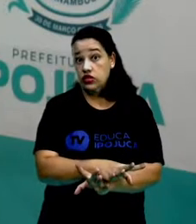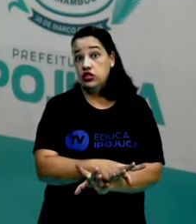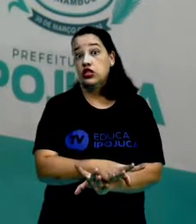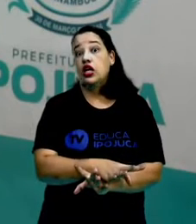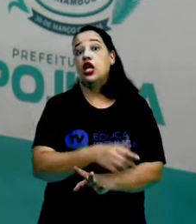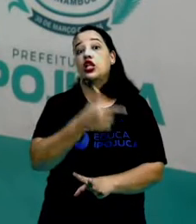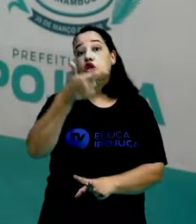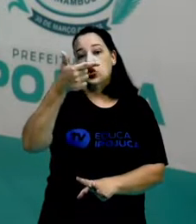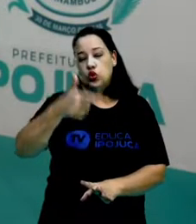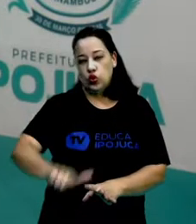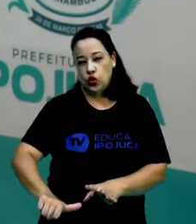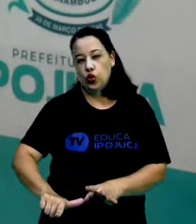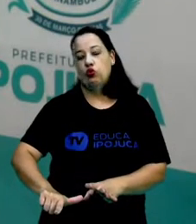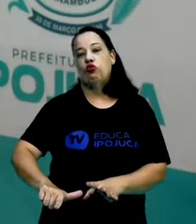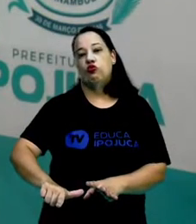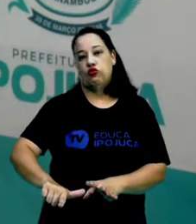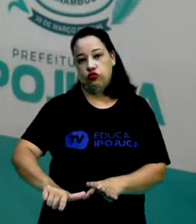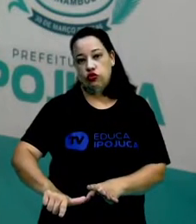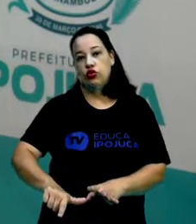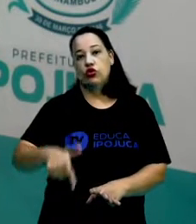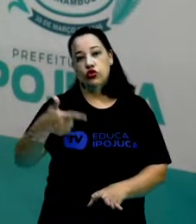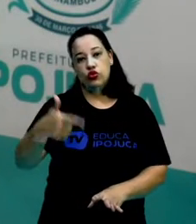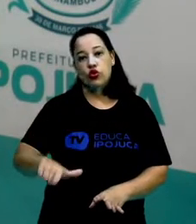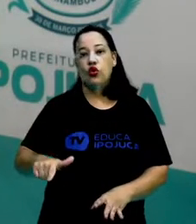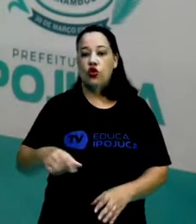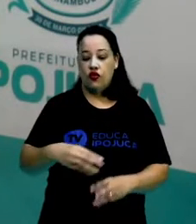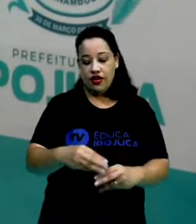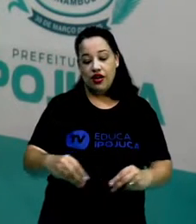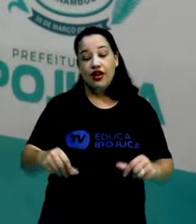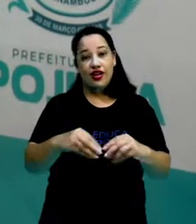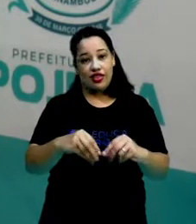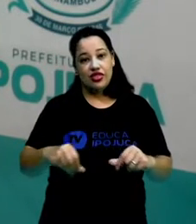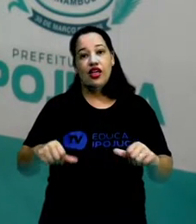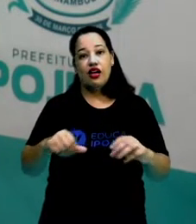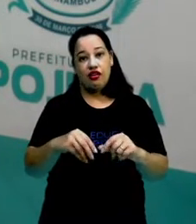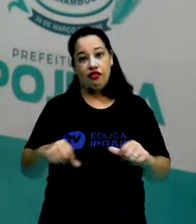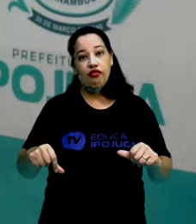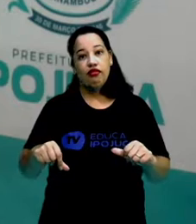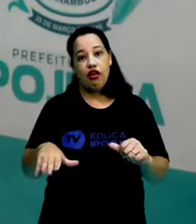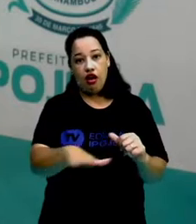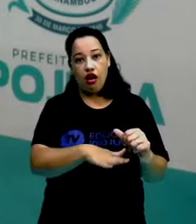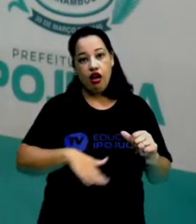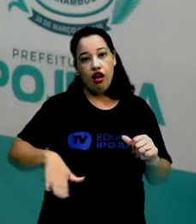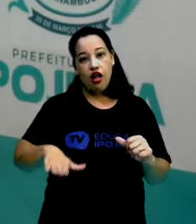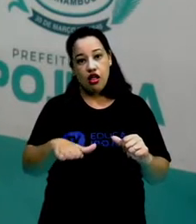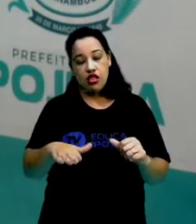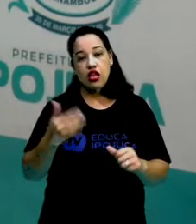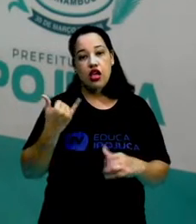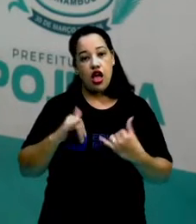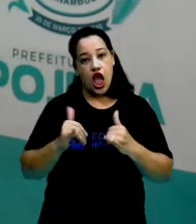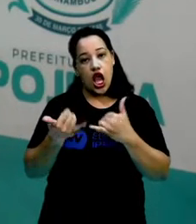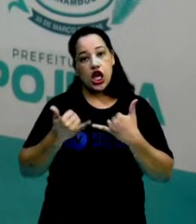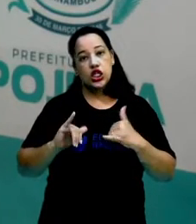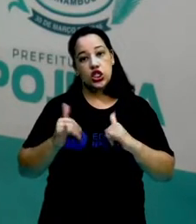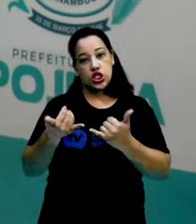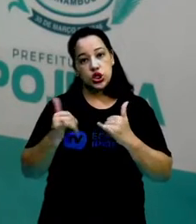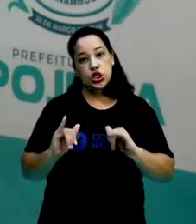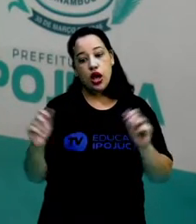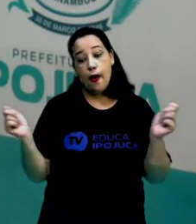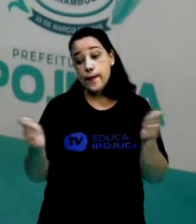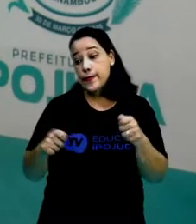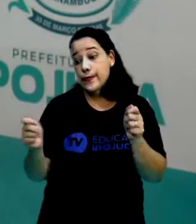é reaproveitado. Pelo quê? Pelo solo, onde vai gerar mais energia, mais possibilidades